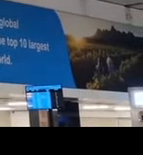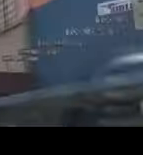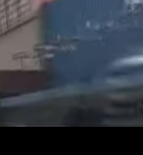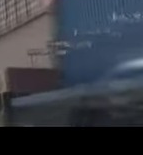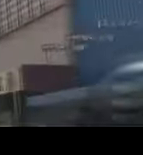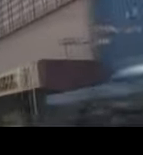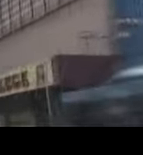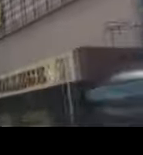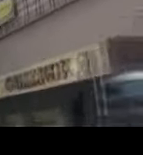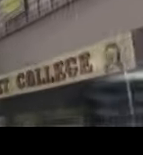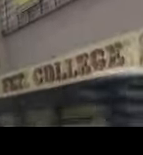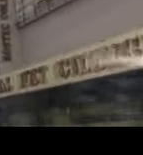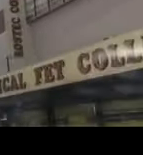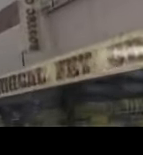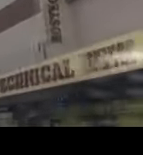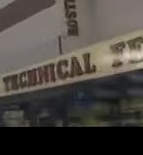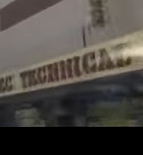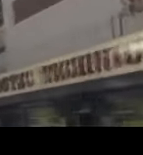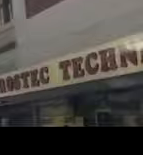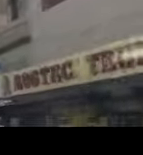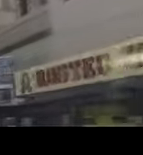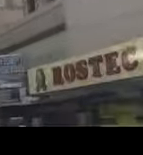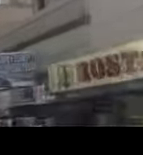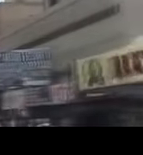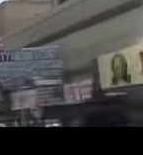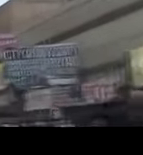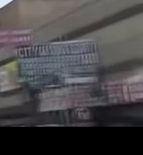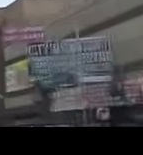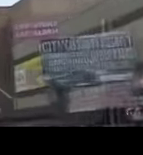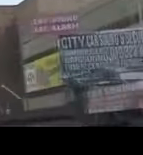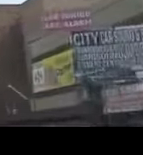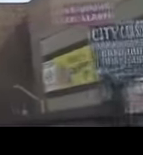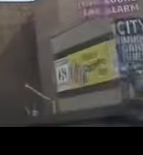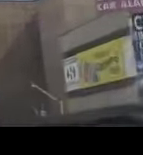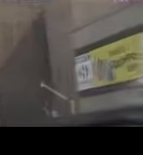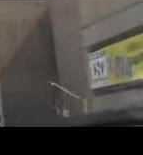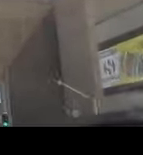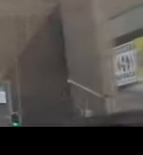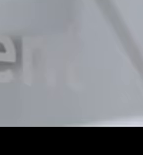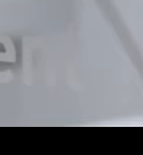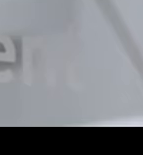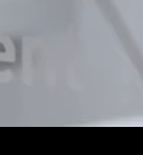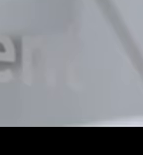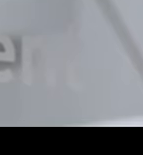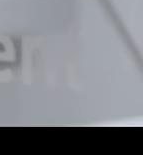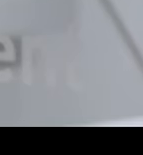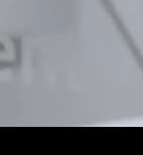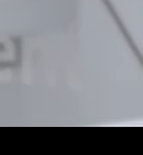2022, desempenhando um papel importante no crescimento das economias do bloco.